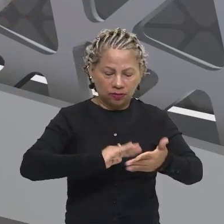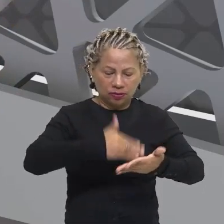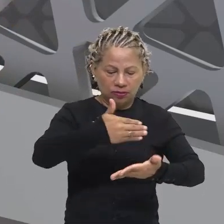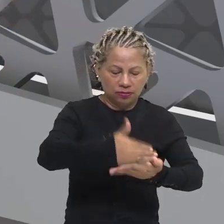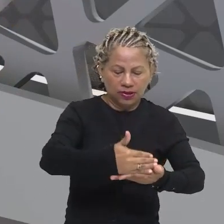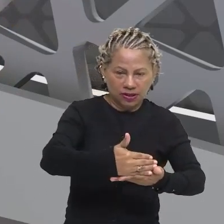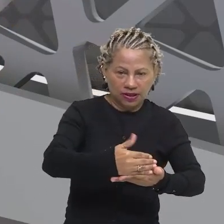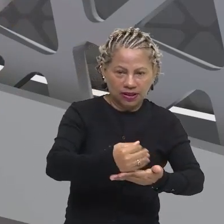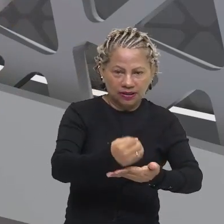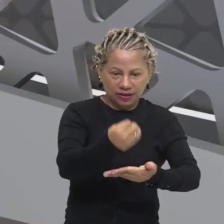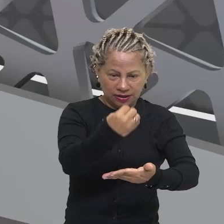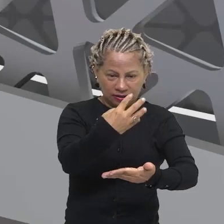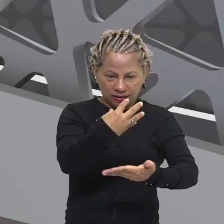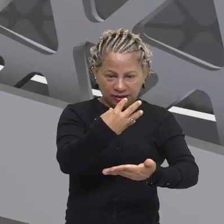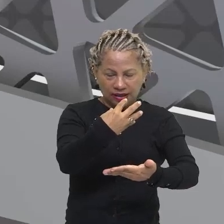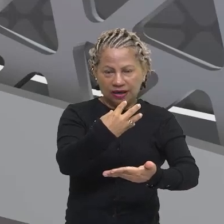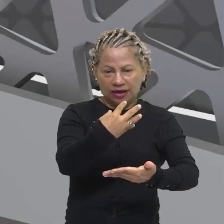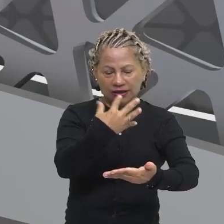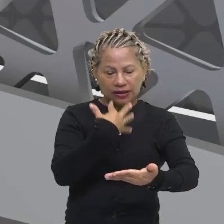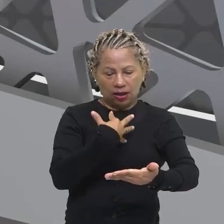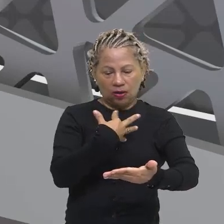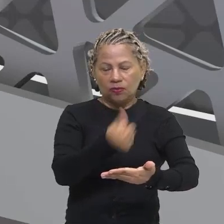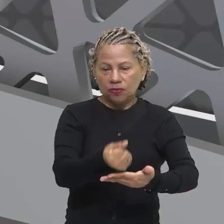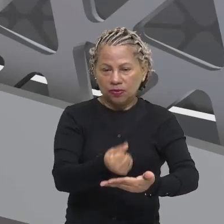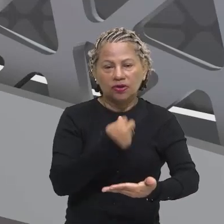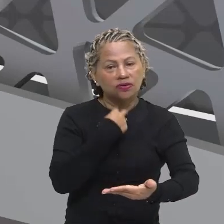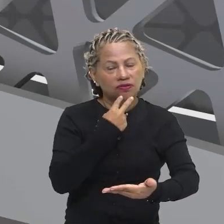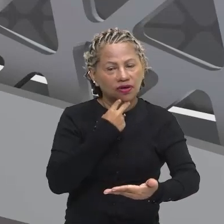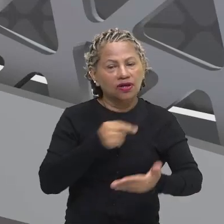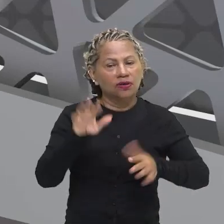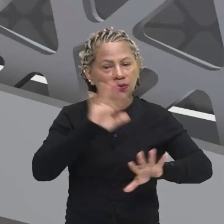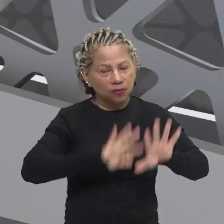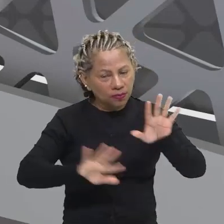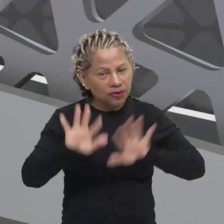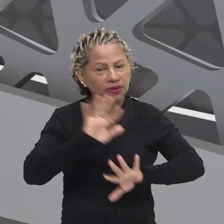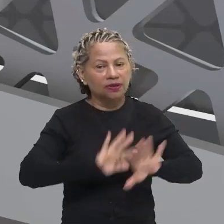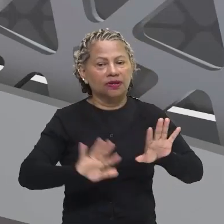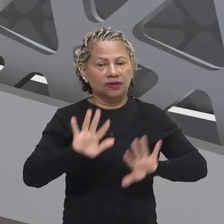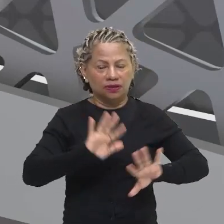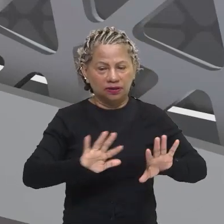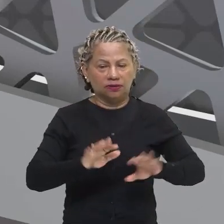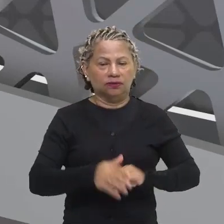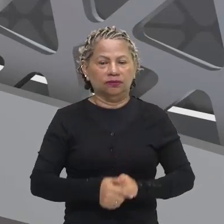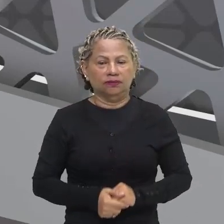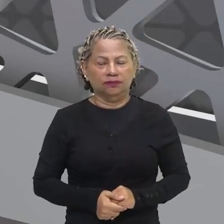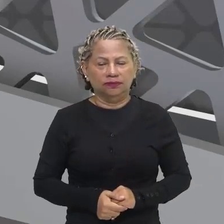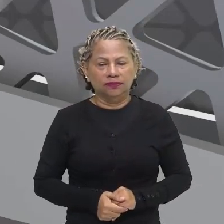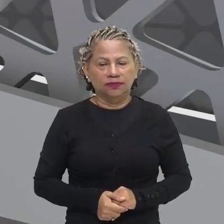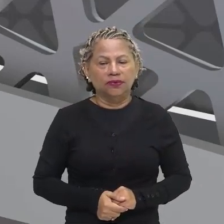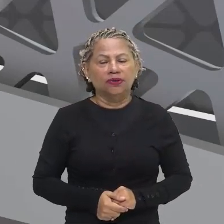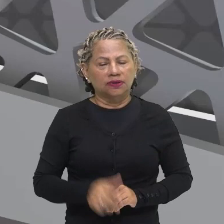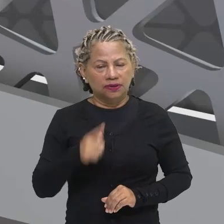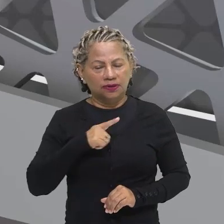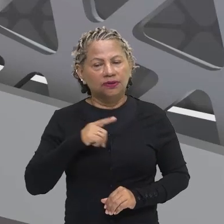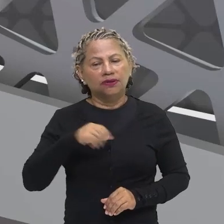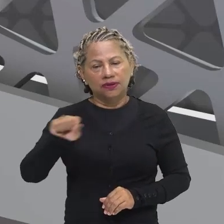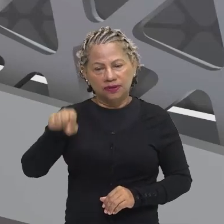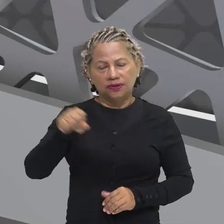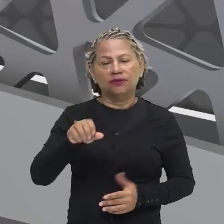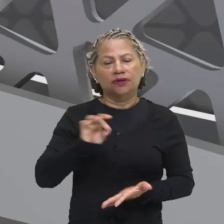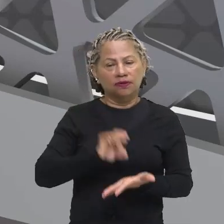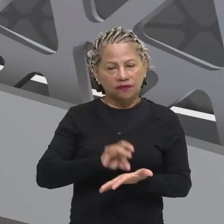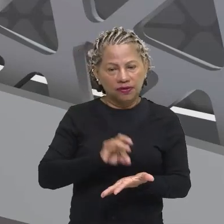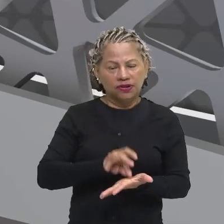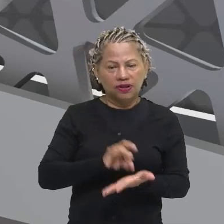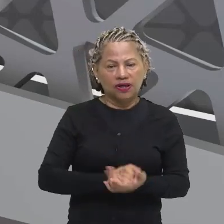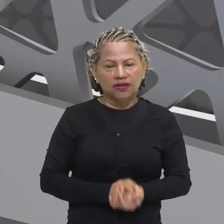nosso celular está com o microfone ativado, tá bom? Essas coisas, elas acontecem, estão acontecendo. Aí